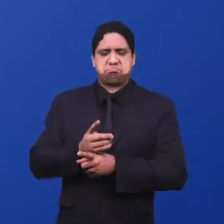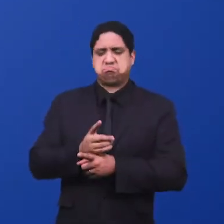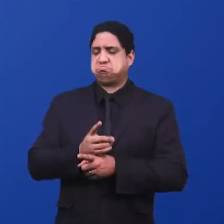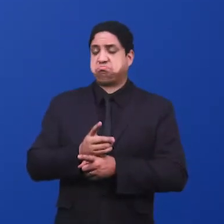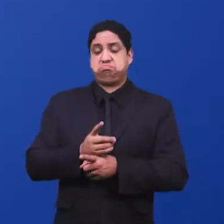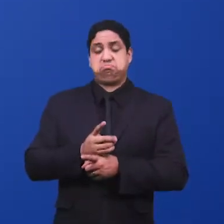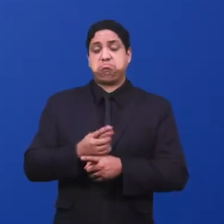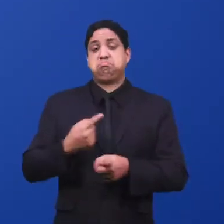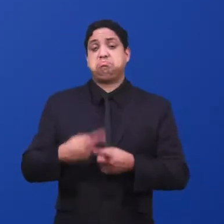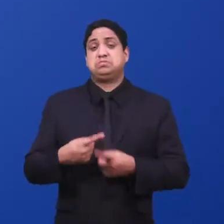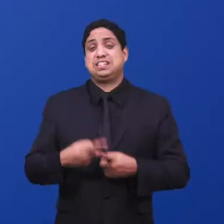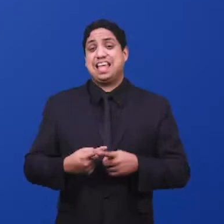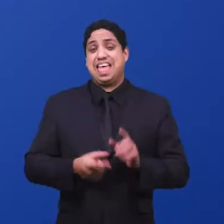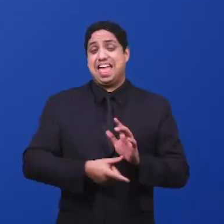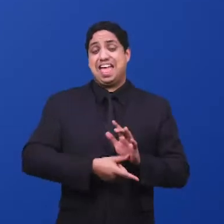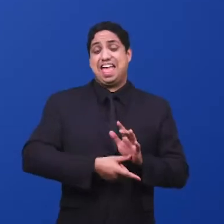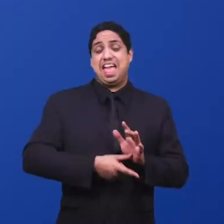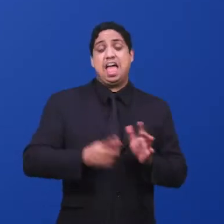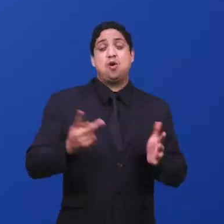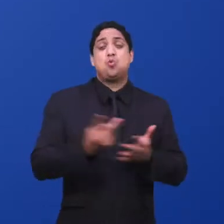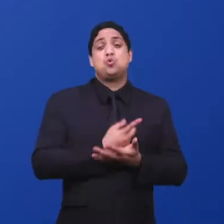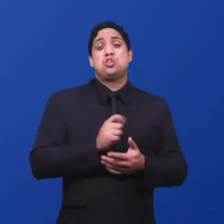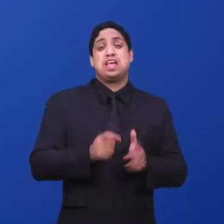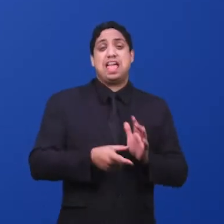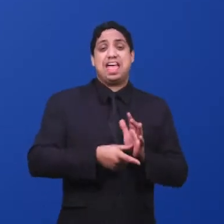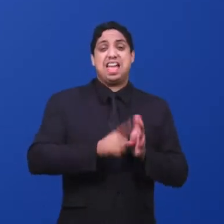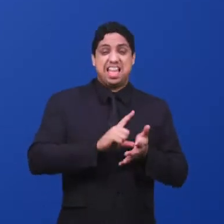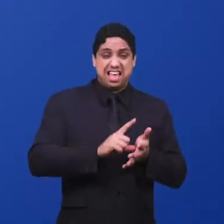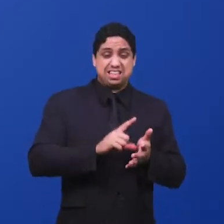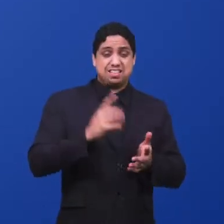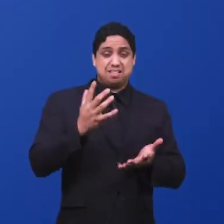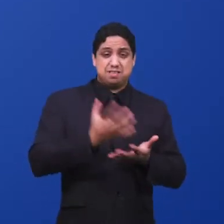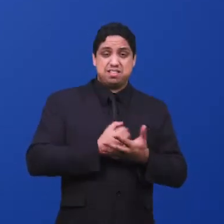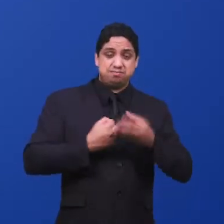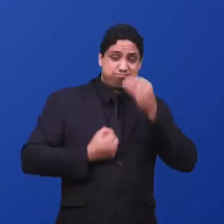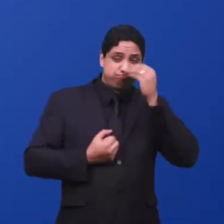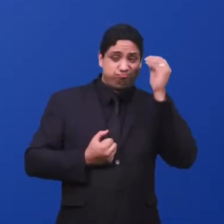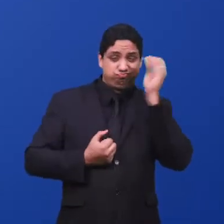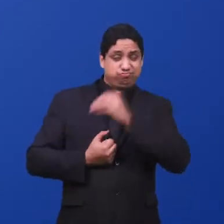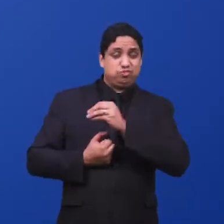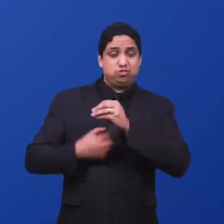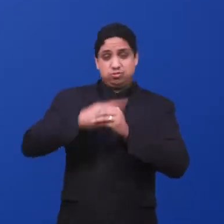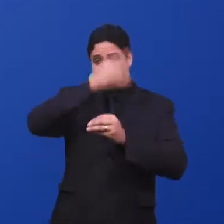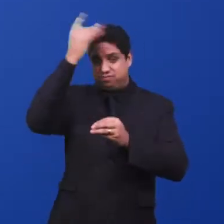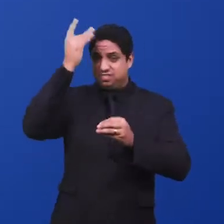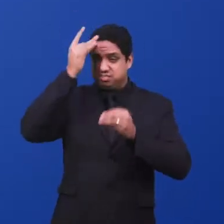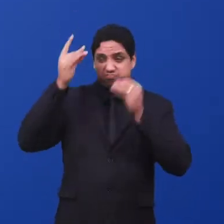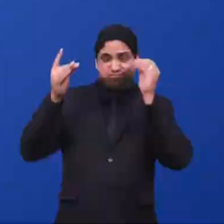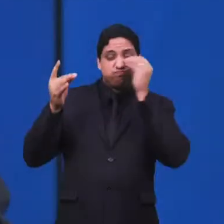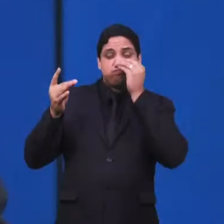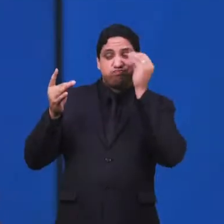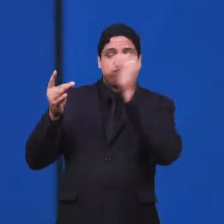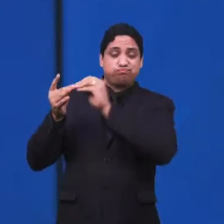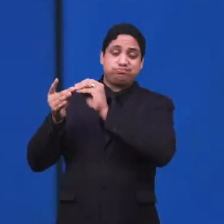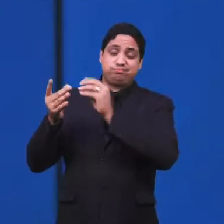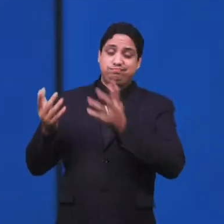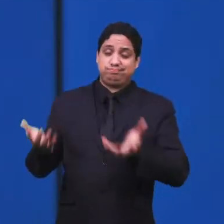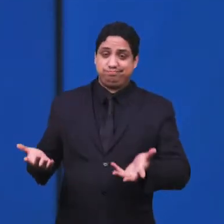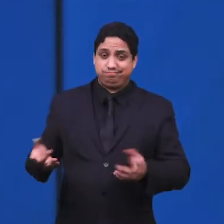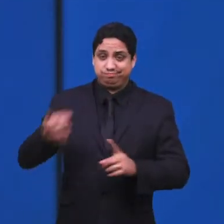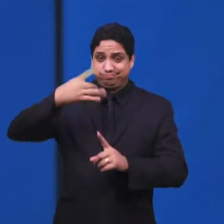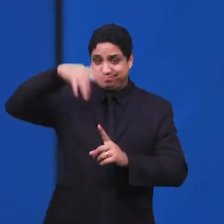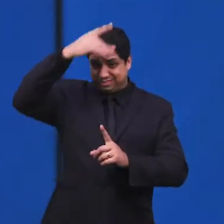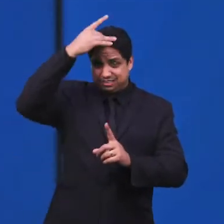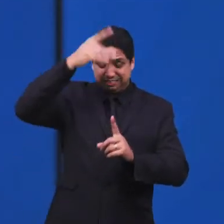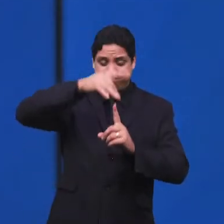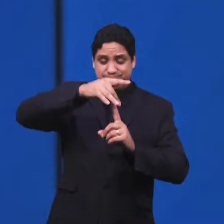encontrará, porque antes do arrebatamento, ela desprezou esta operação. A paz do Senhor Jesus. Amém, Arthur, mas é